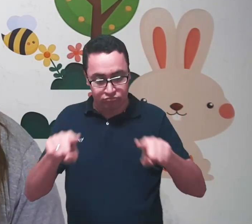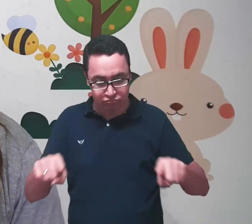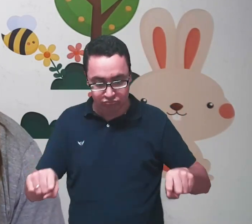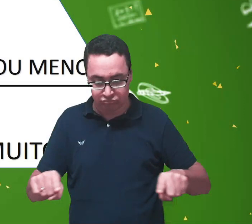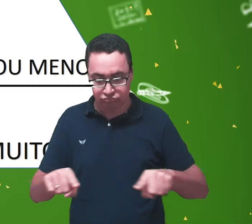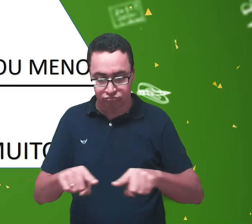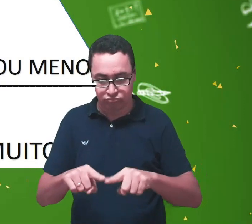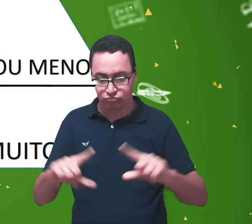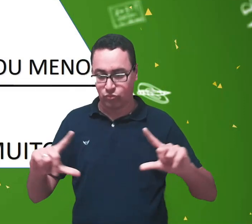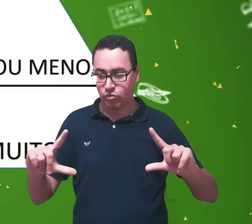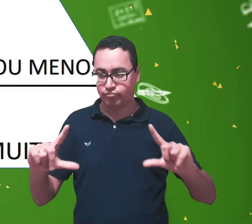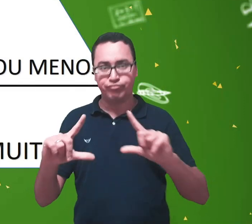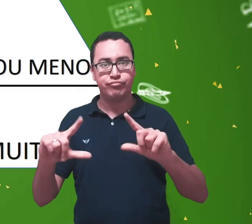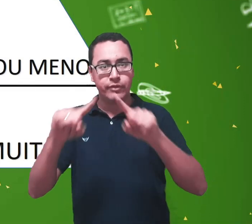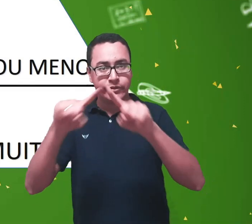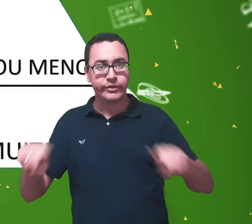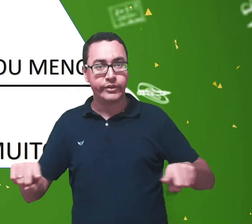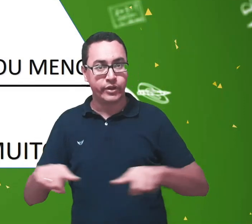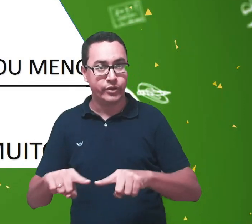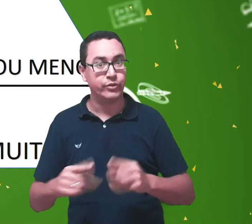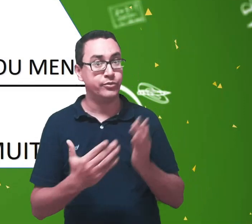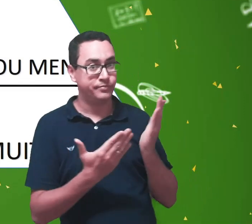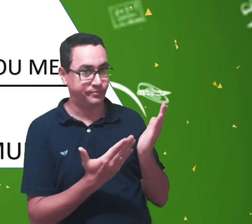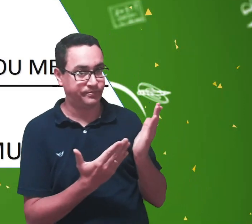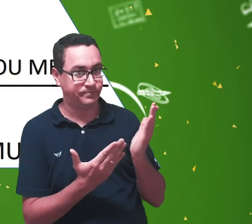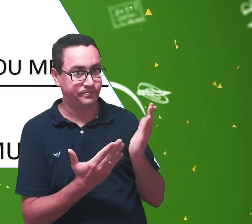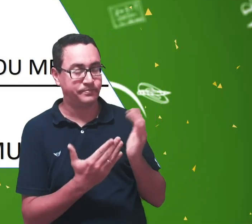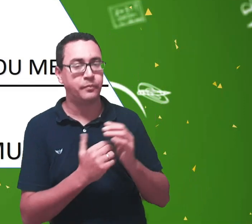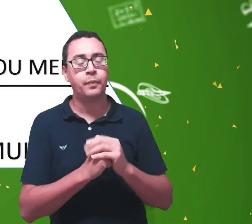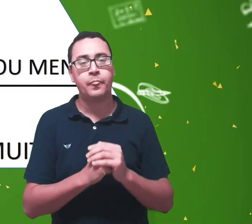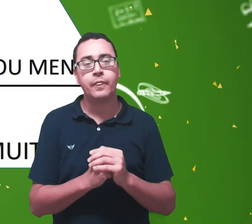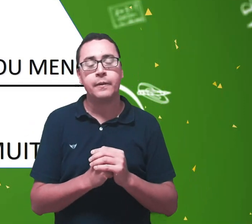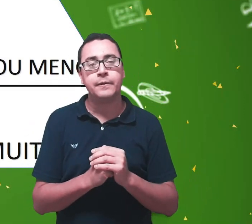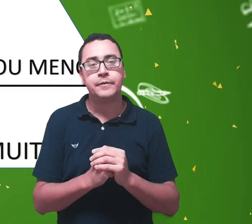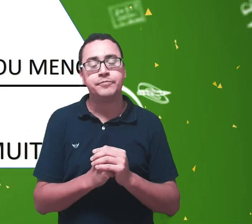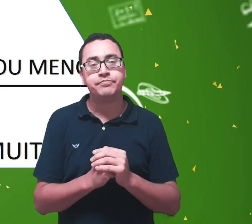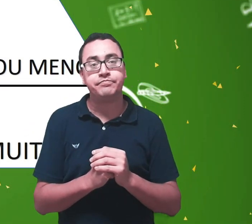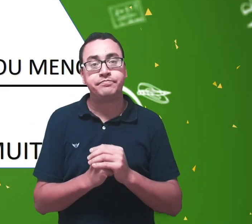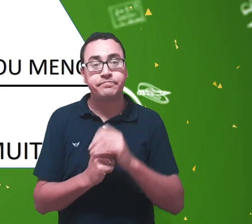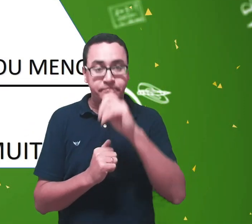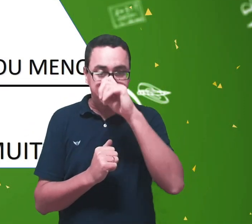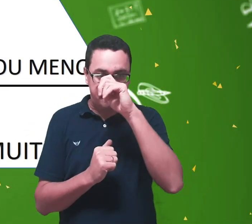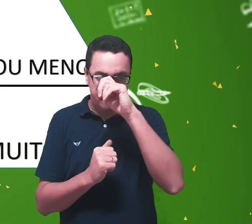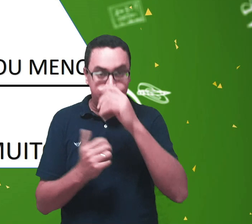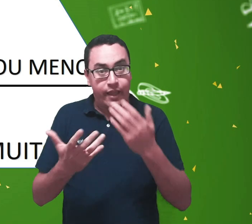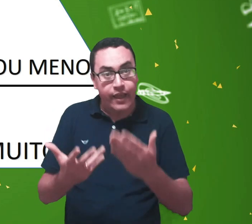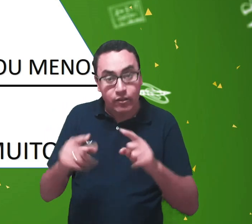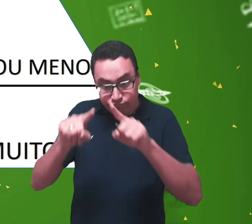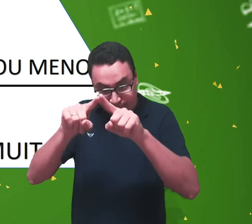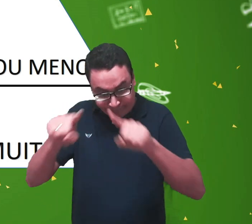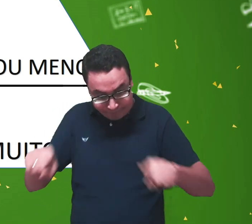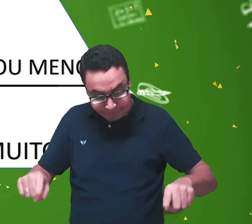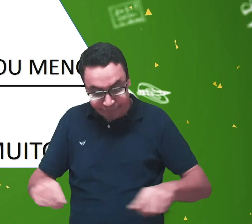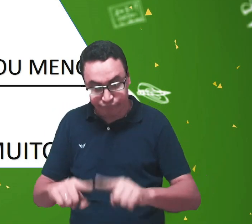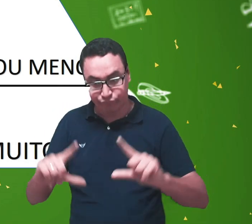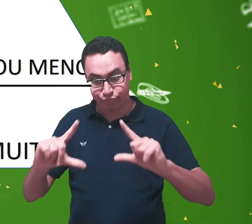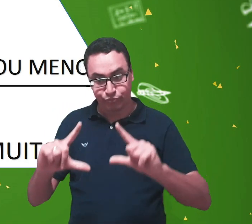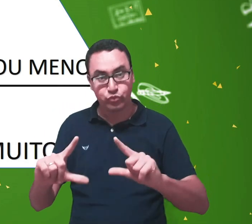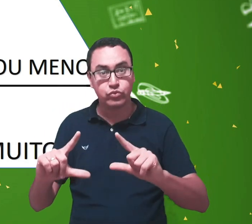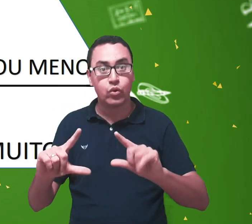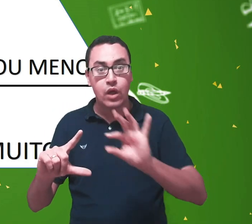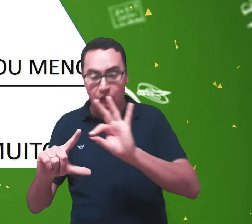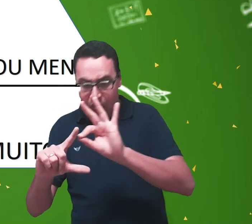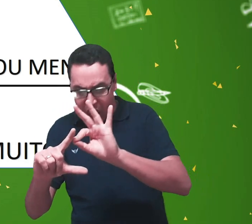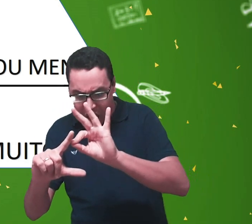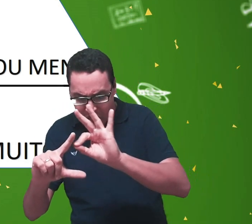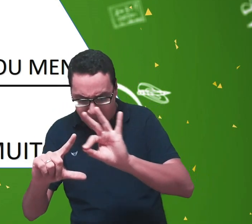um triângulo como esse que eu vou mostrar aqui para vocês. Aí, você vai colocar duas